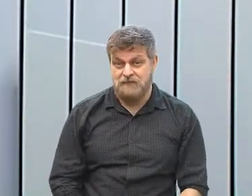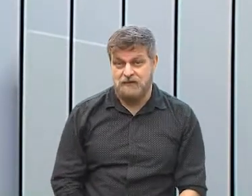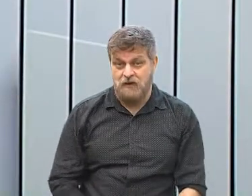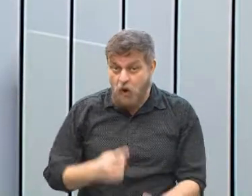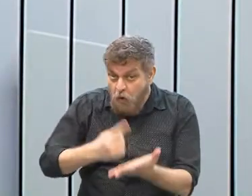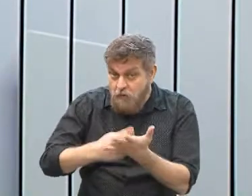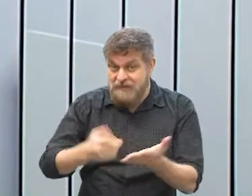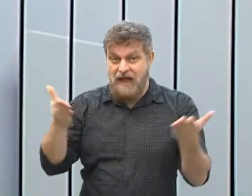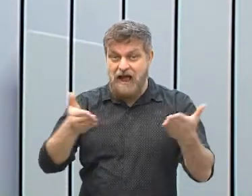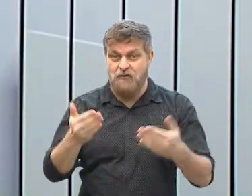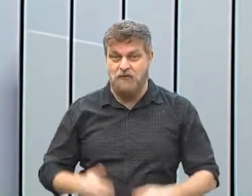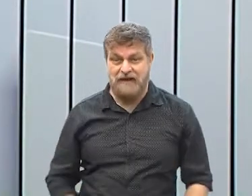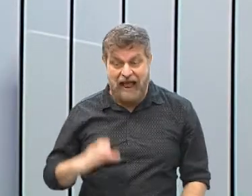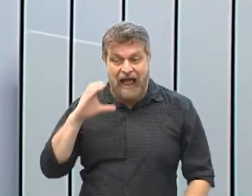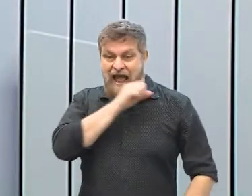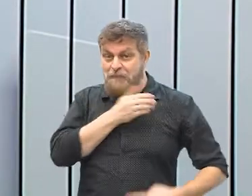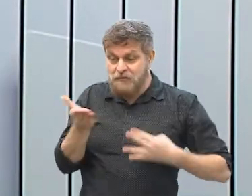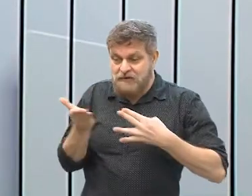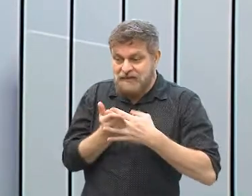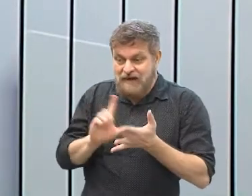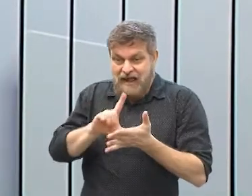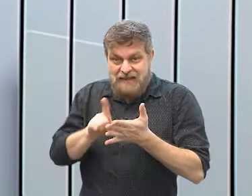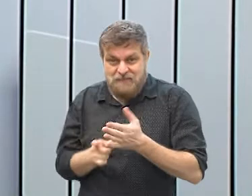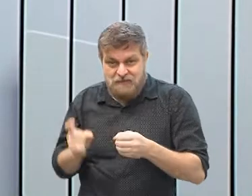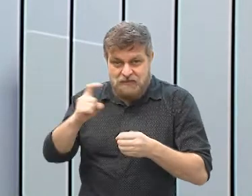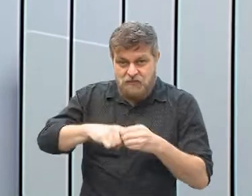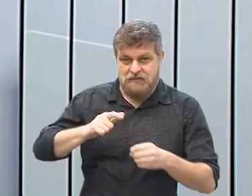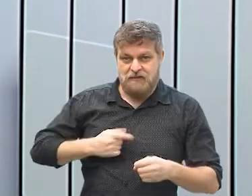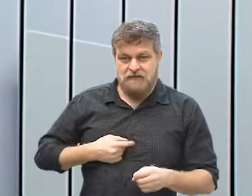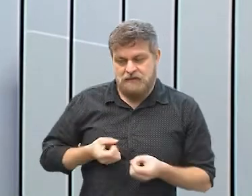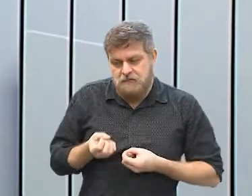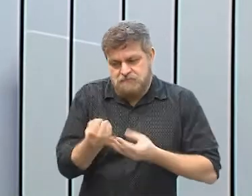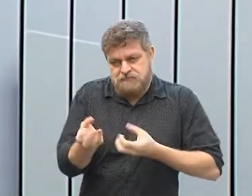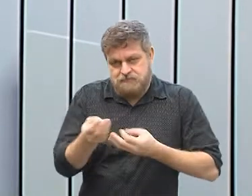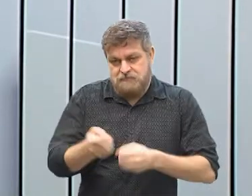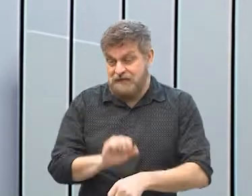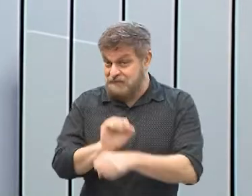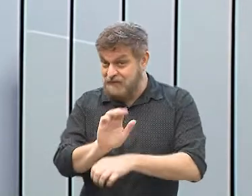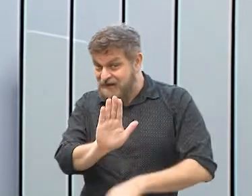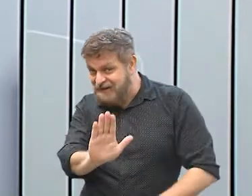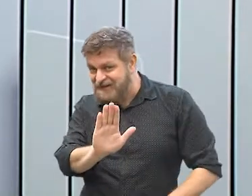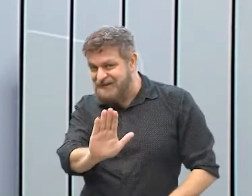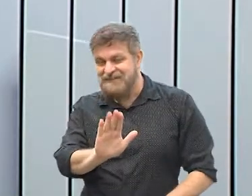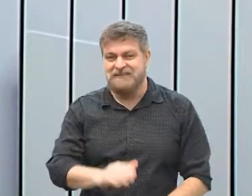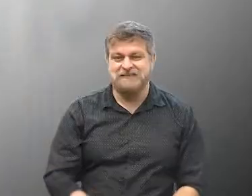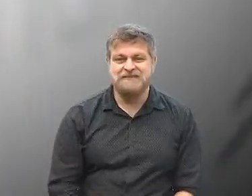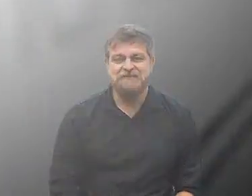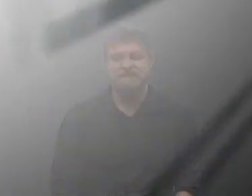seguinte, então agora, rápido intervalo e na volta tem muitos assuntos, não saia daí.